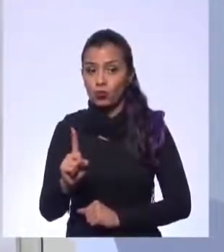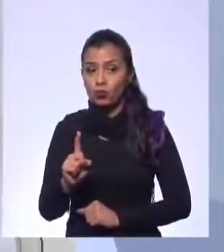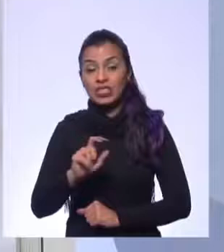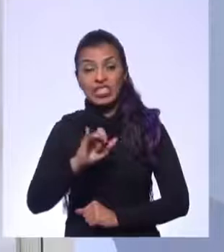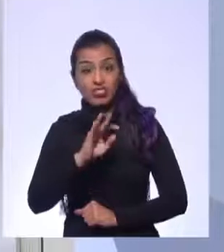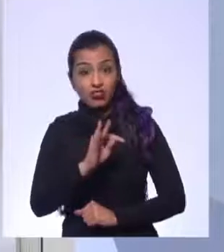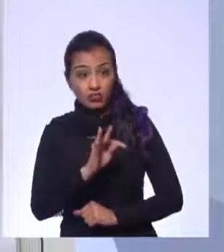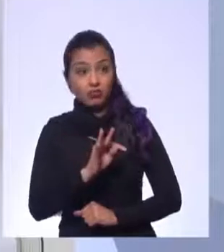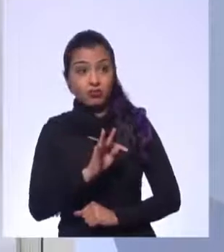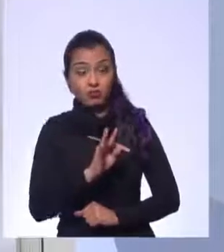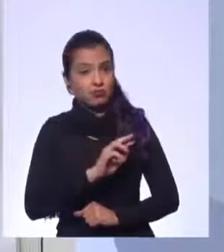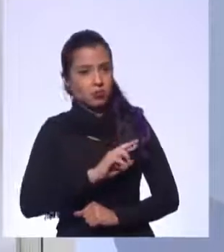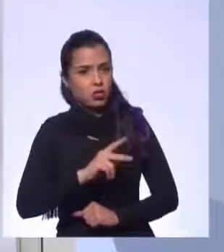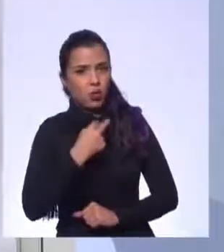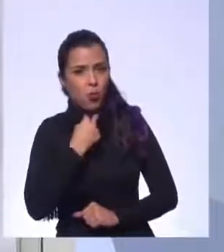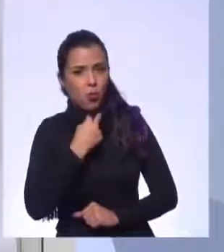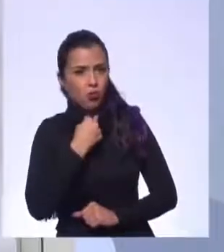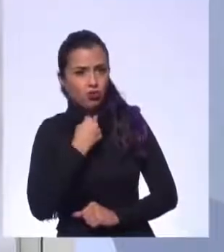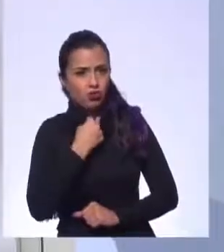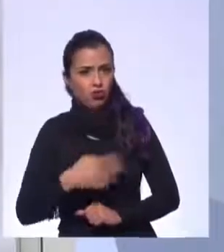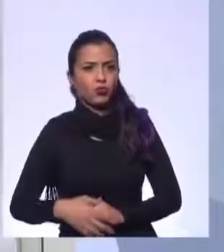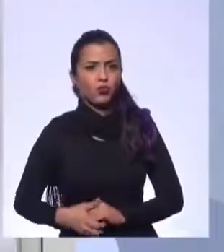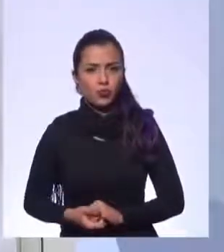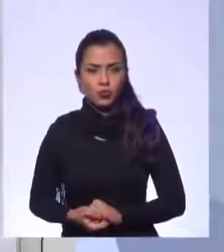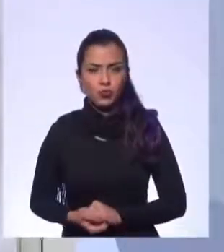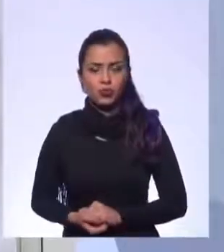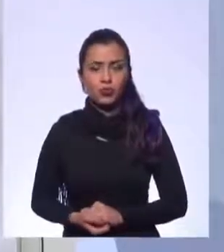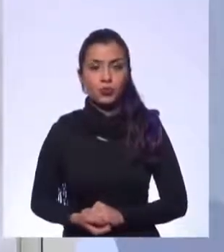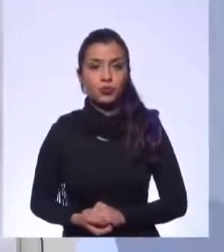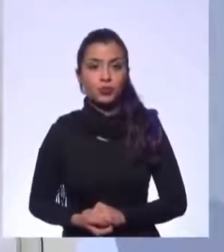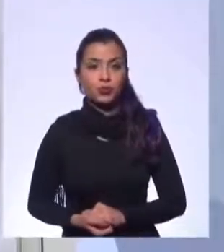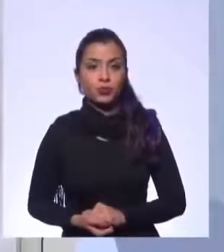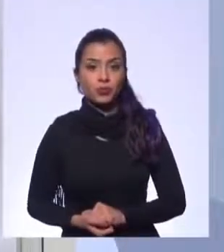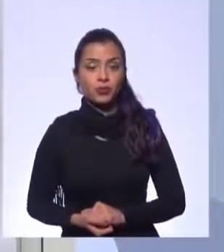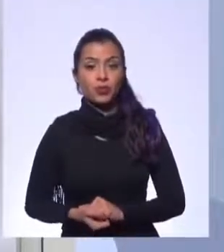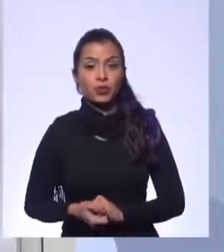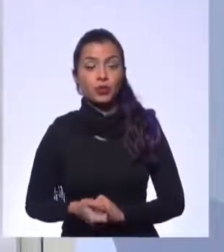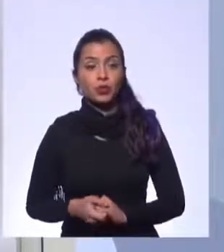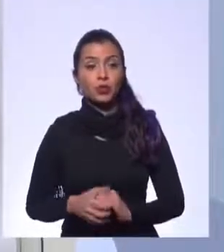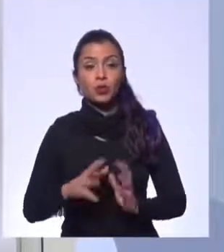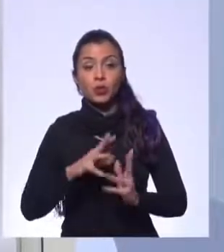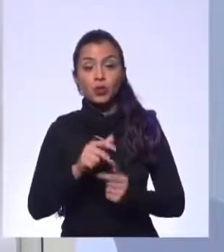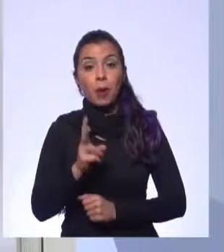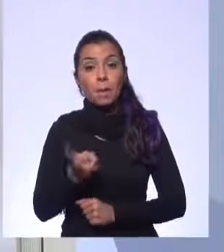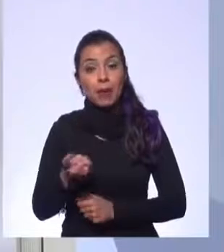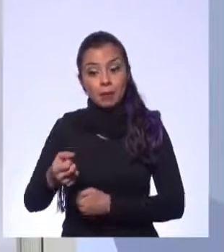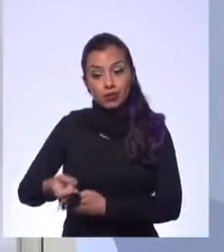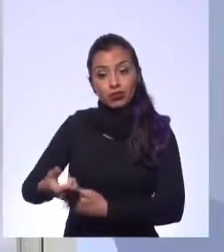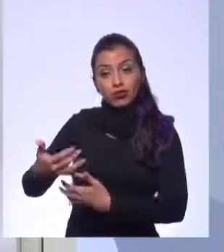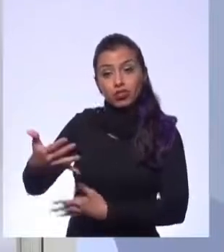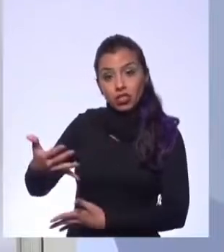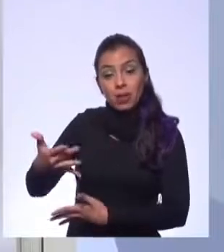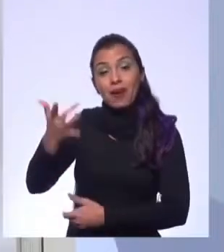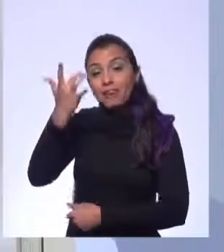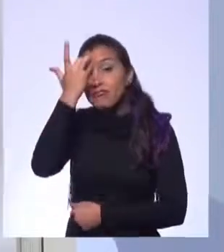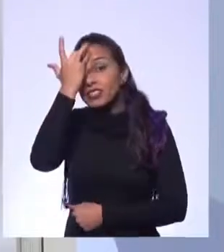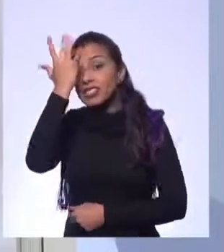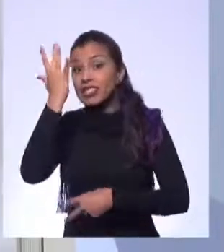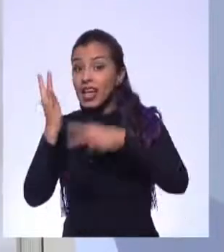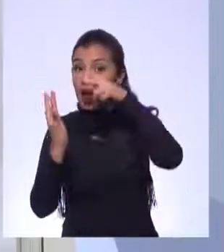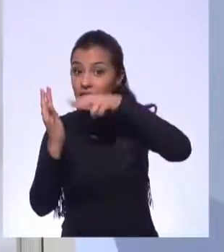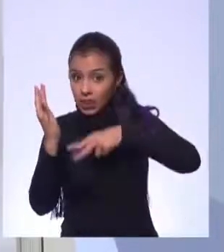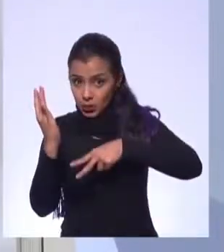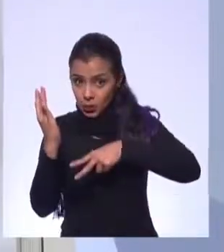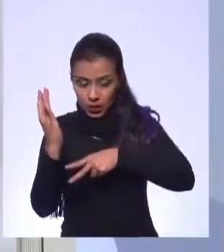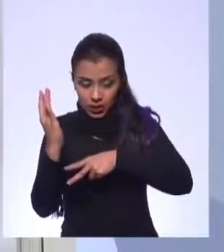né? It can. It can't. No, it can't. Vocês vão colocar todas no mesmo chat, juntas, para facilitar a leitura deles,